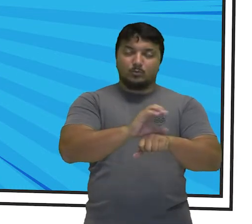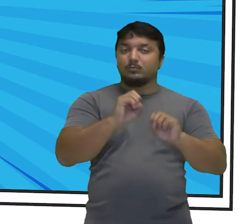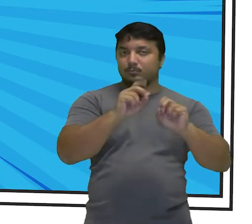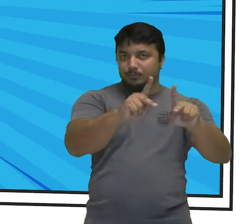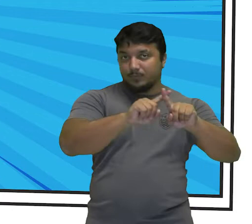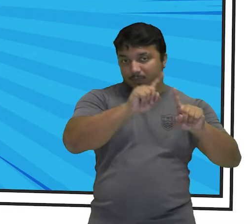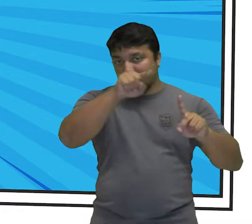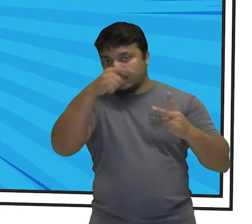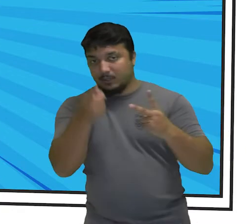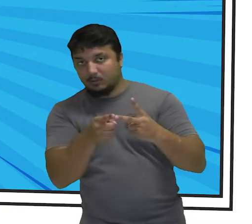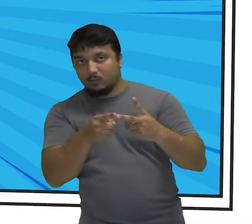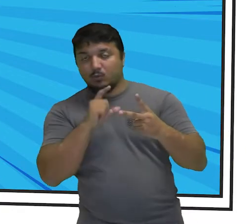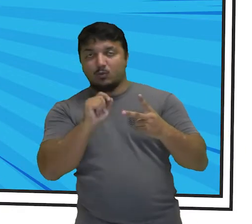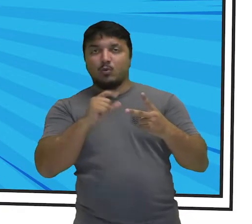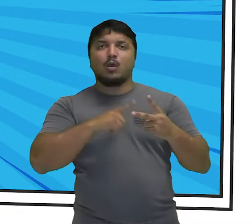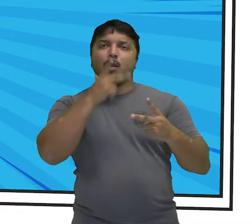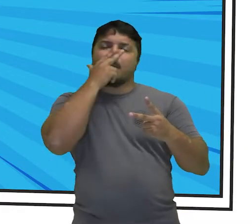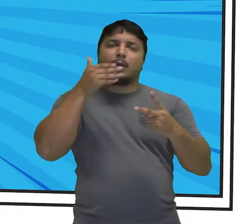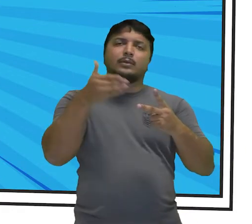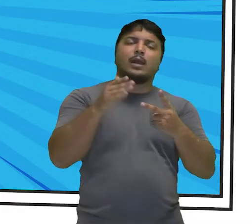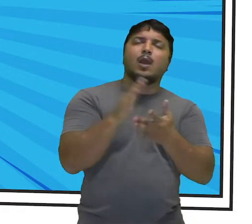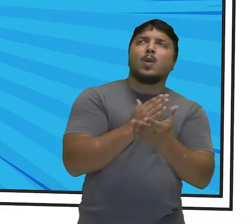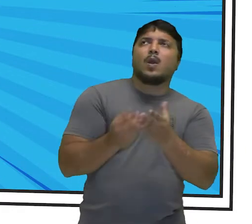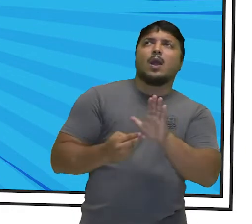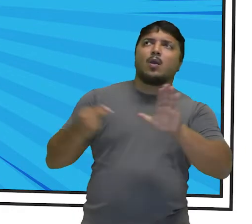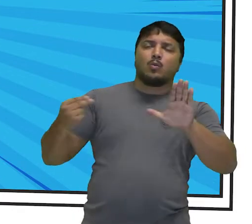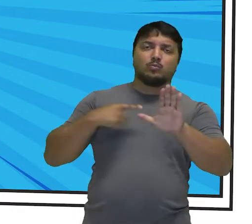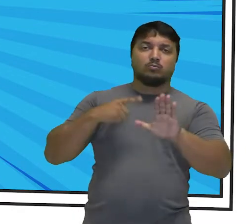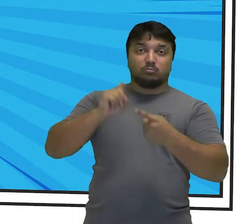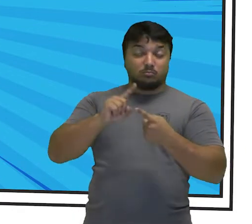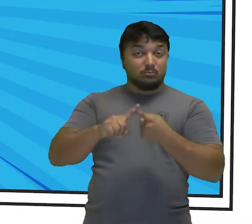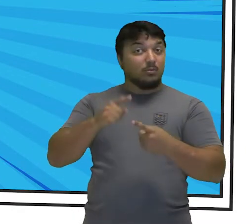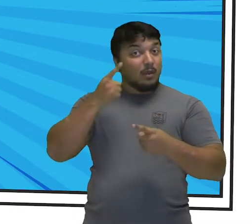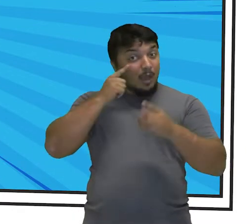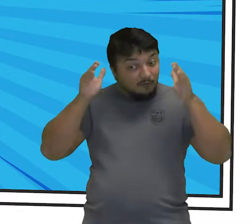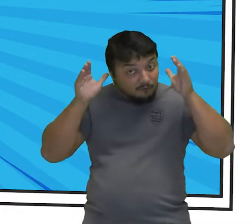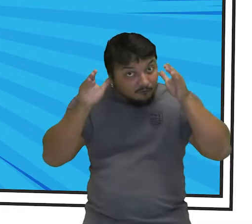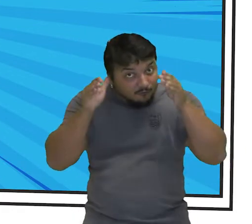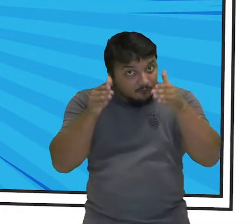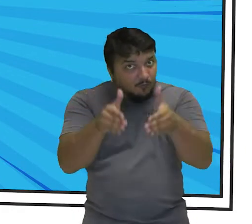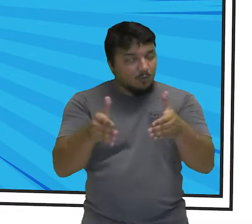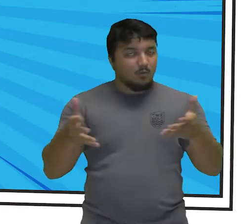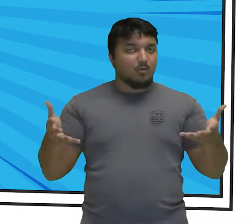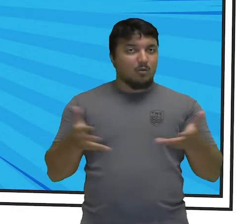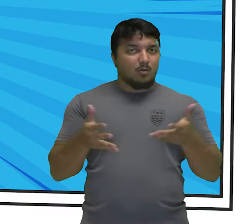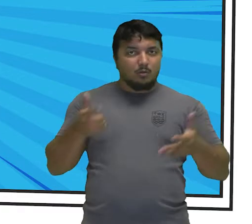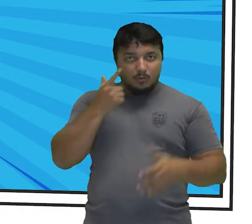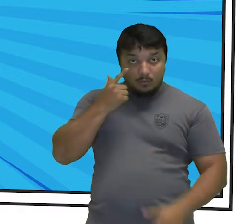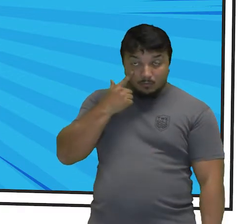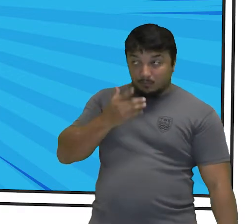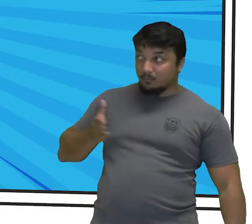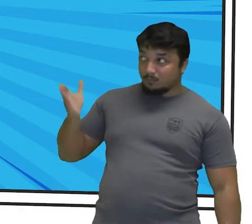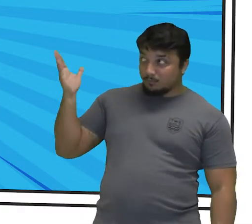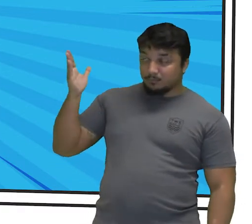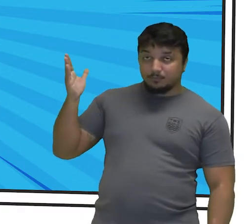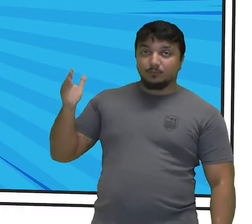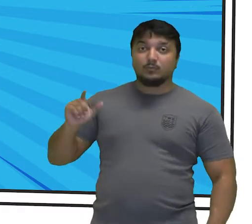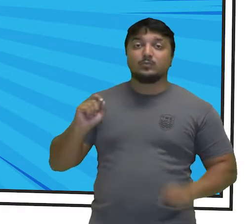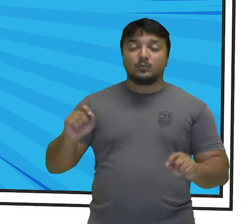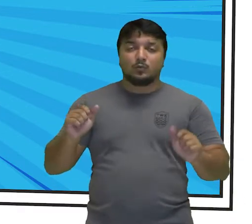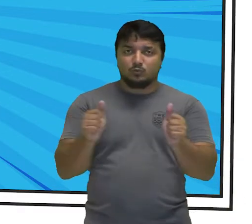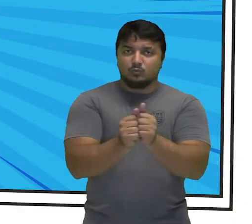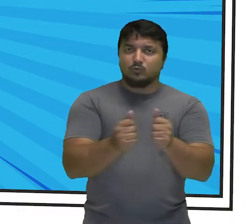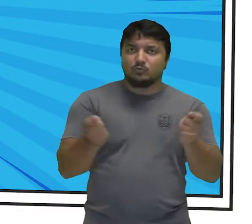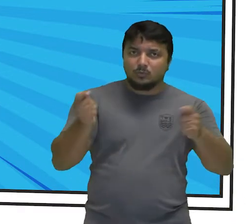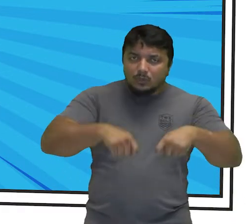tem uma segunda fase, que muitos autores, como neste caso aqui, dos slides que eu estou mostrando, juntaram